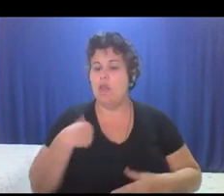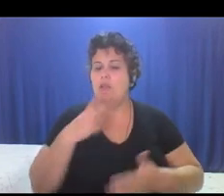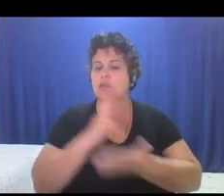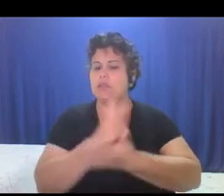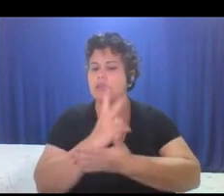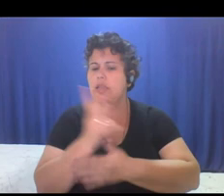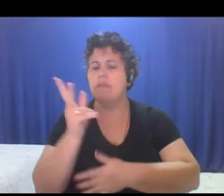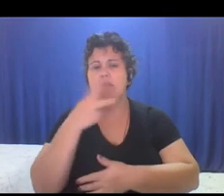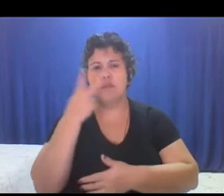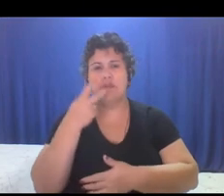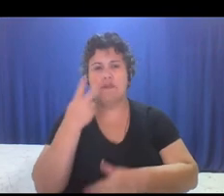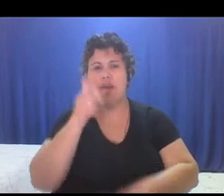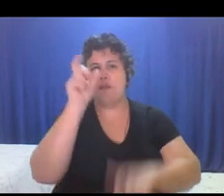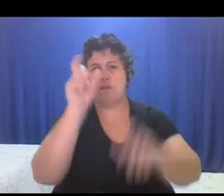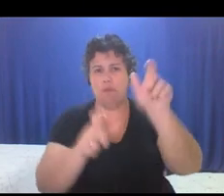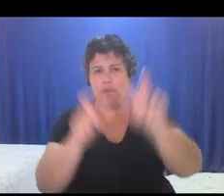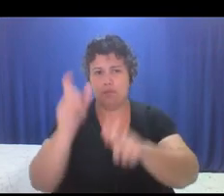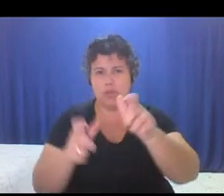técnicas, por exemplo, que